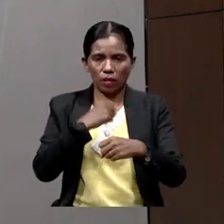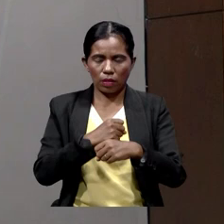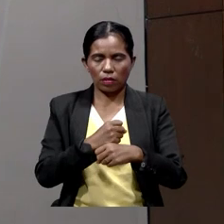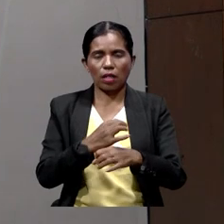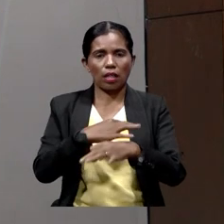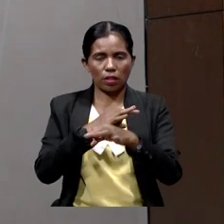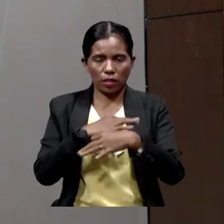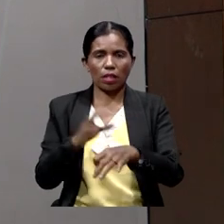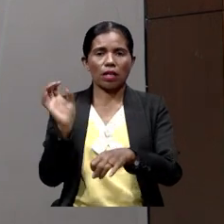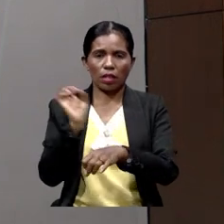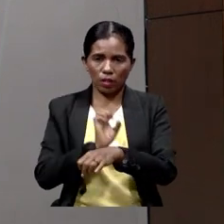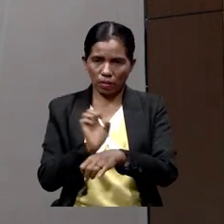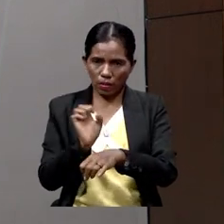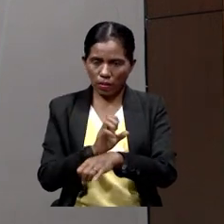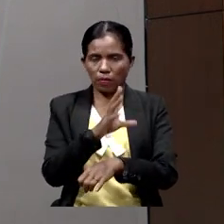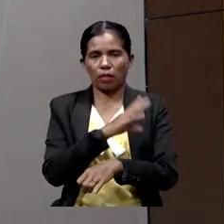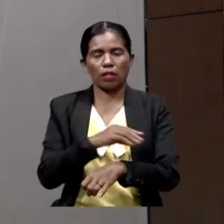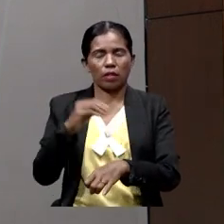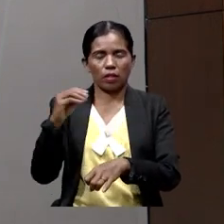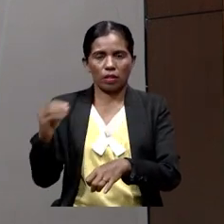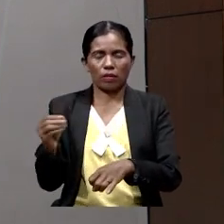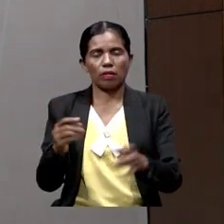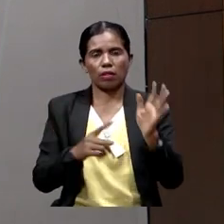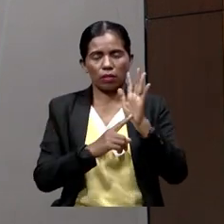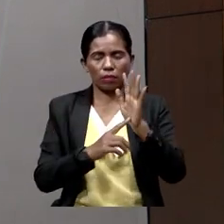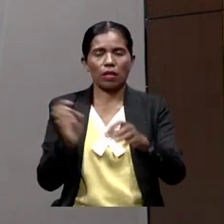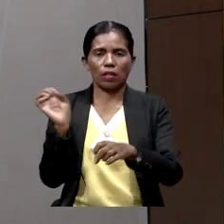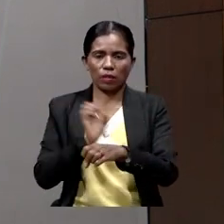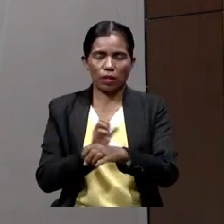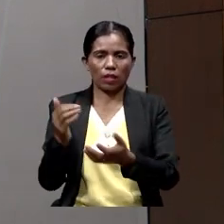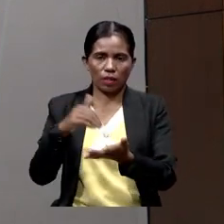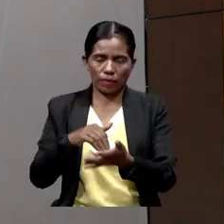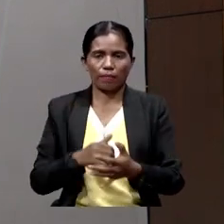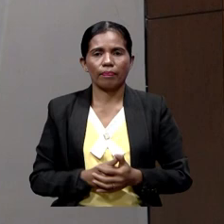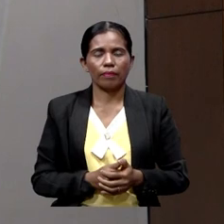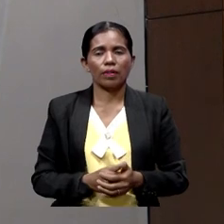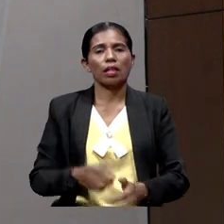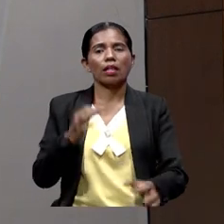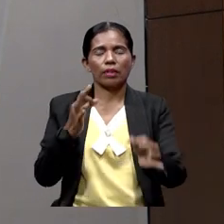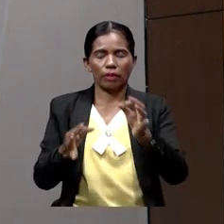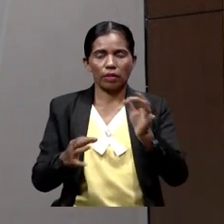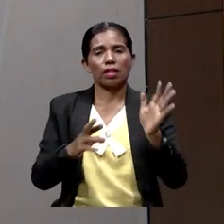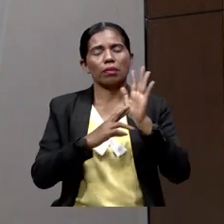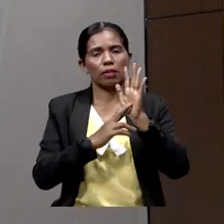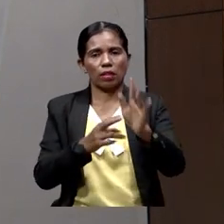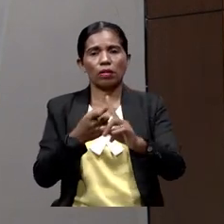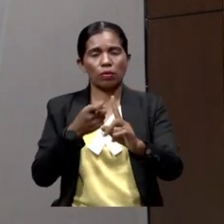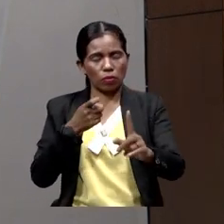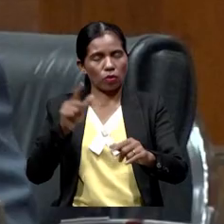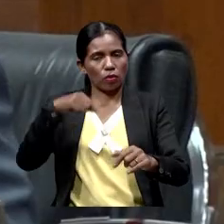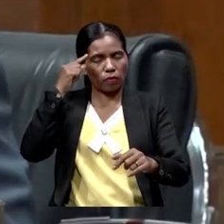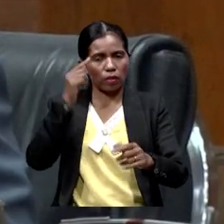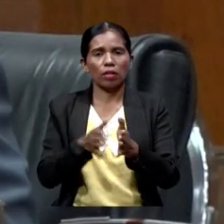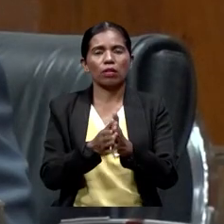recuperação econômica no diversificação econômica. Mas que nune representante povo ne husu governo atu